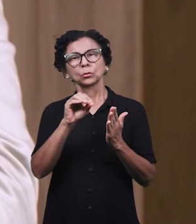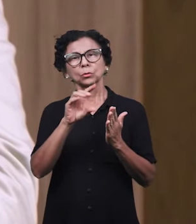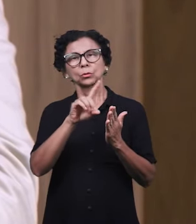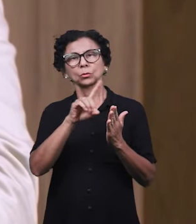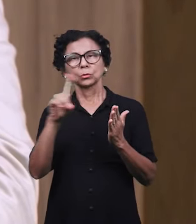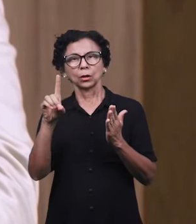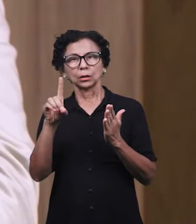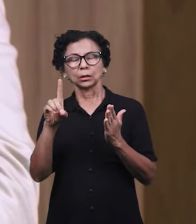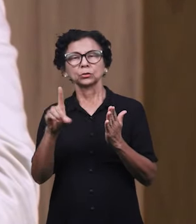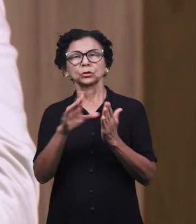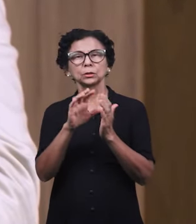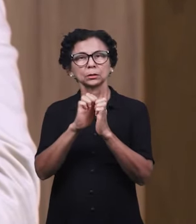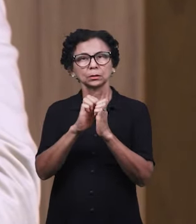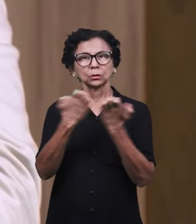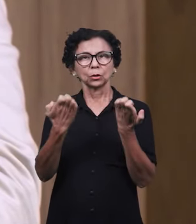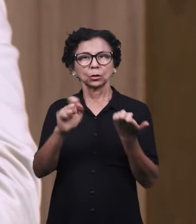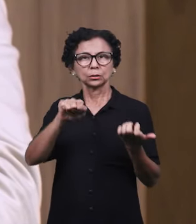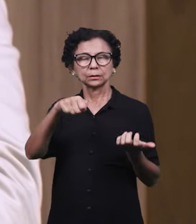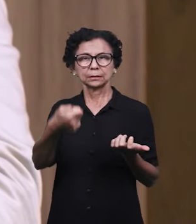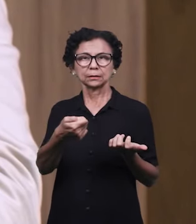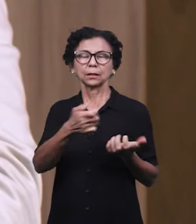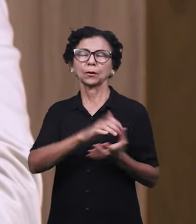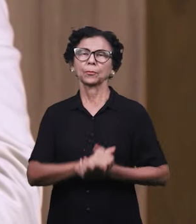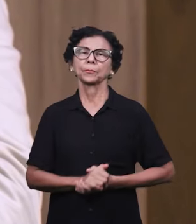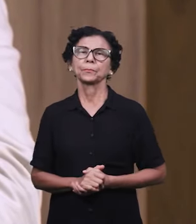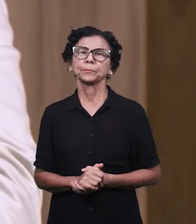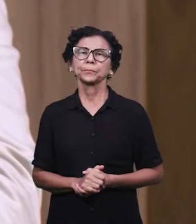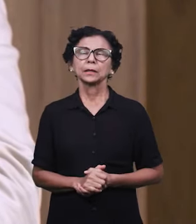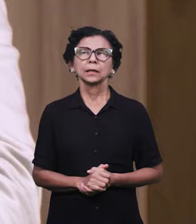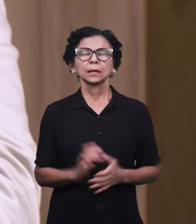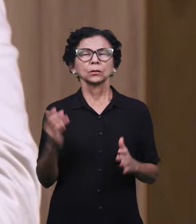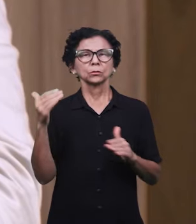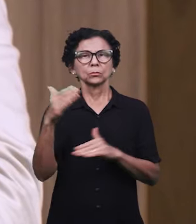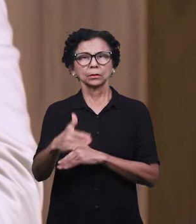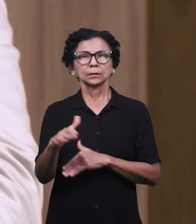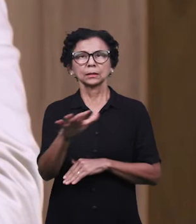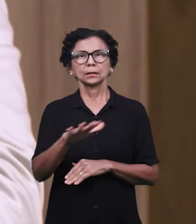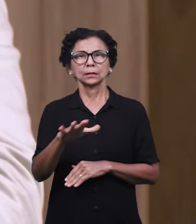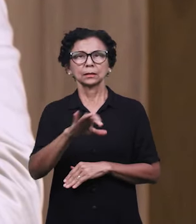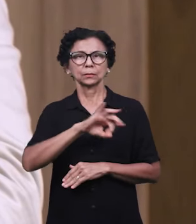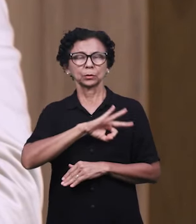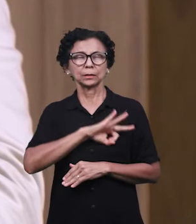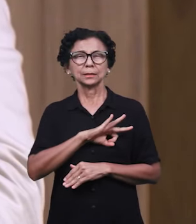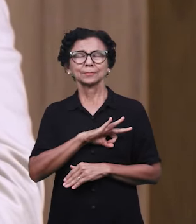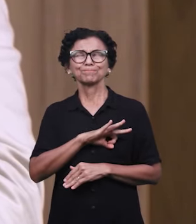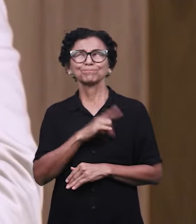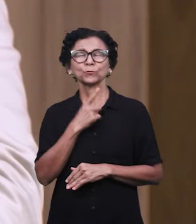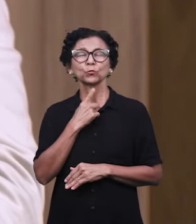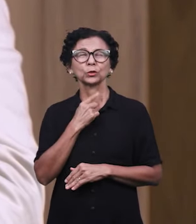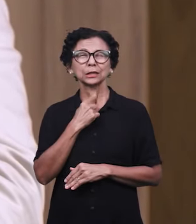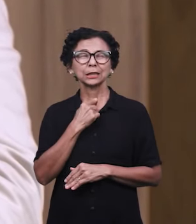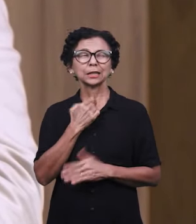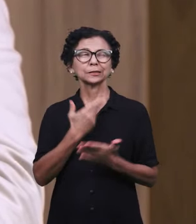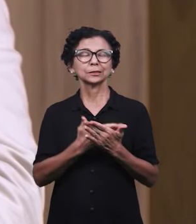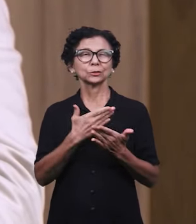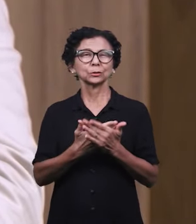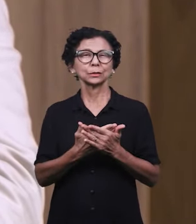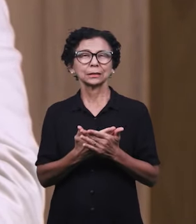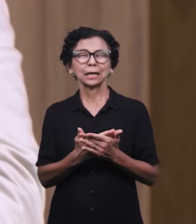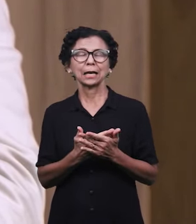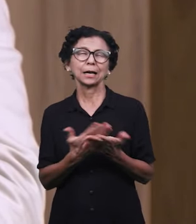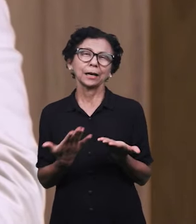que logo quando eu entrei na polícia, eu gostaria muito de fazer direito, mas nunca me dei bem nessa área. E o Senhor foi me direcionando sempre